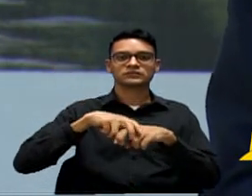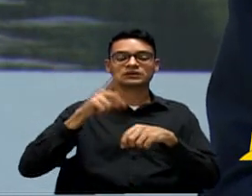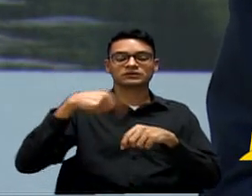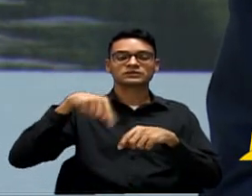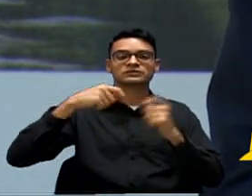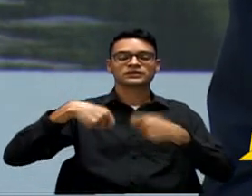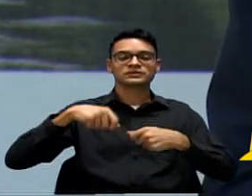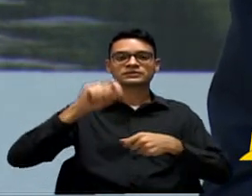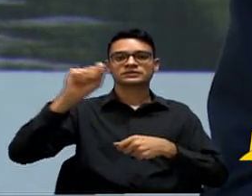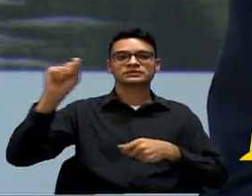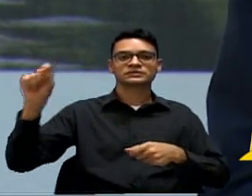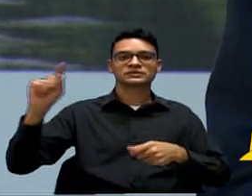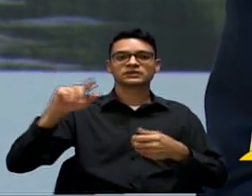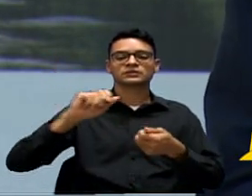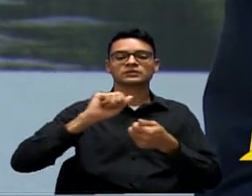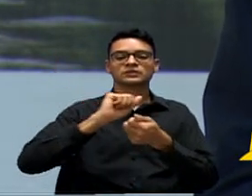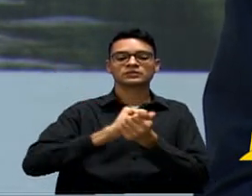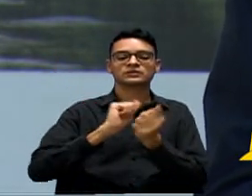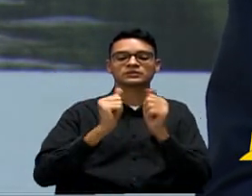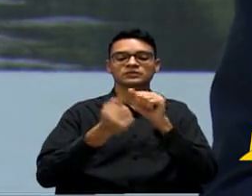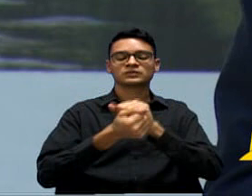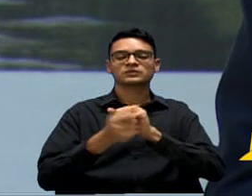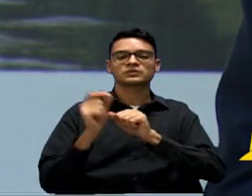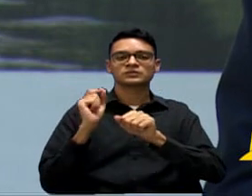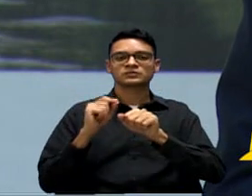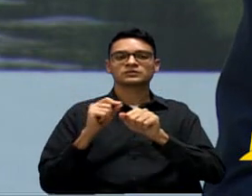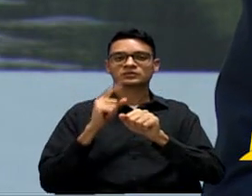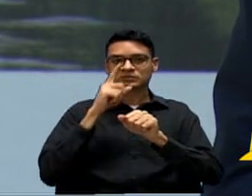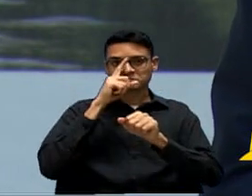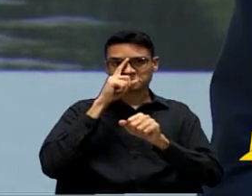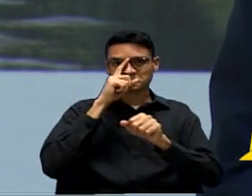servidores. Então, qual a adequação que nós fizemos?